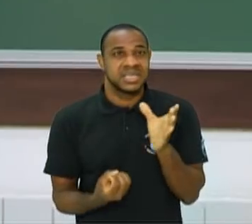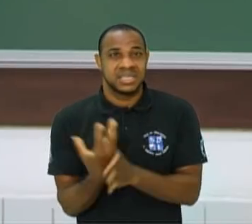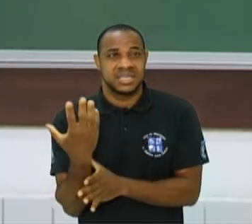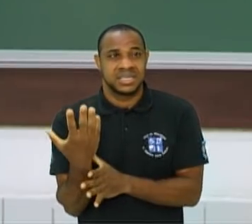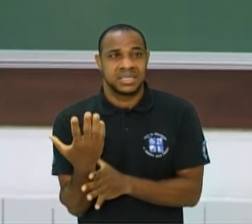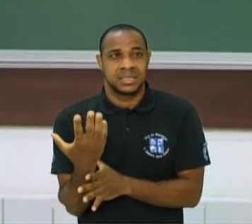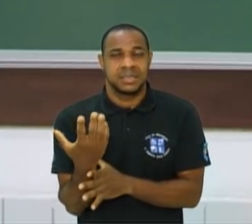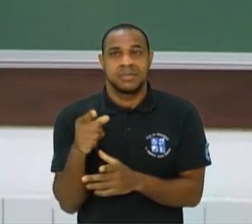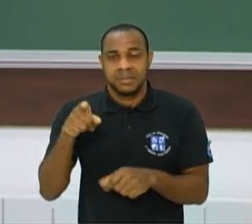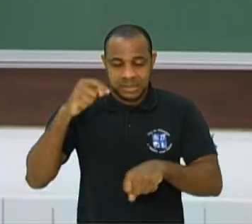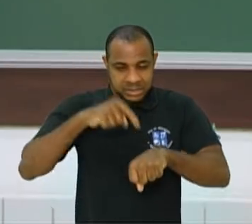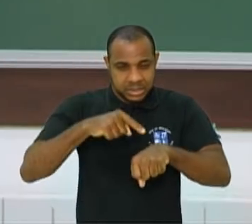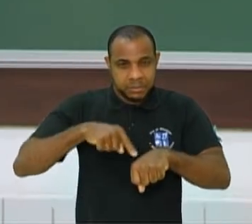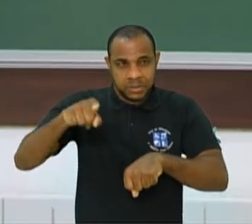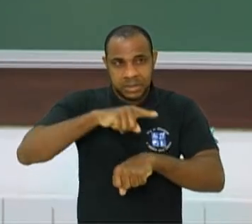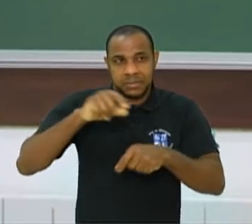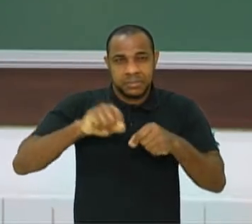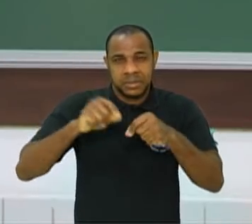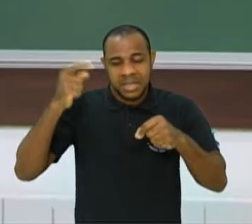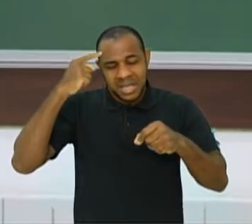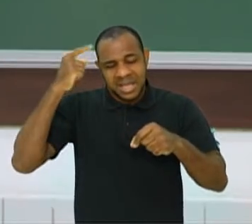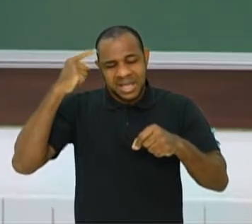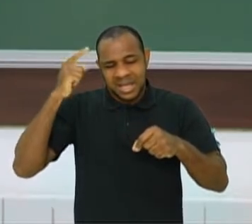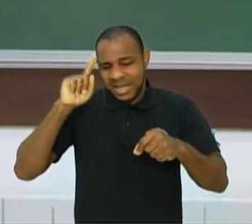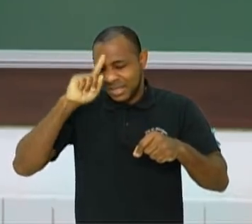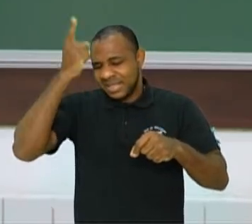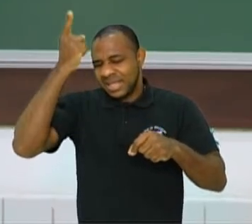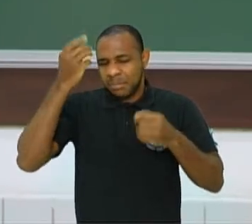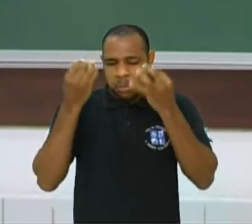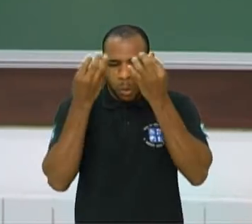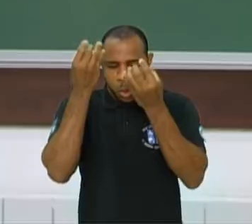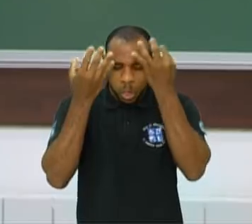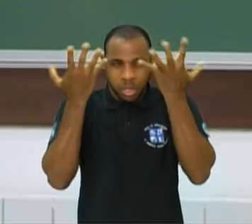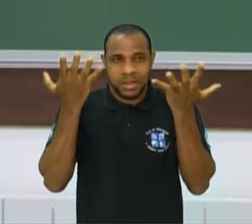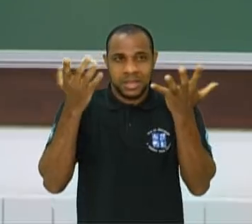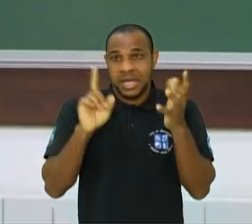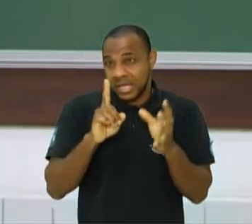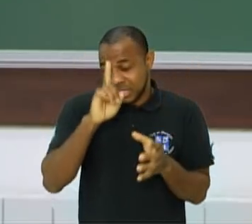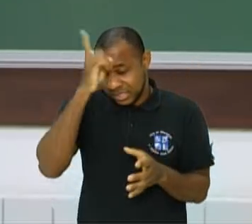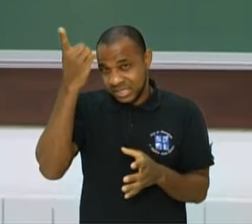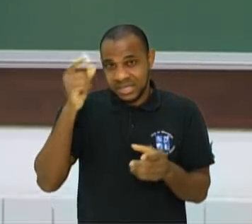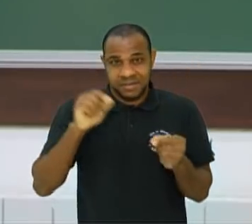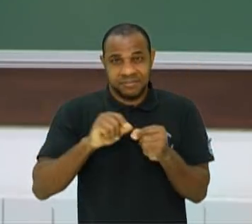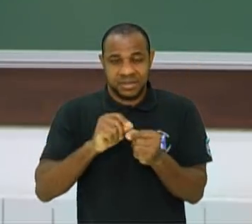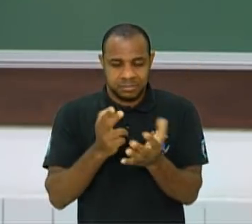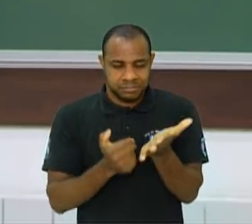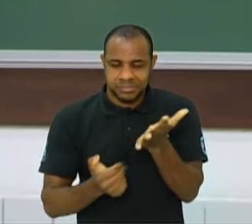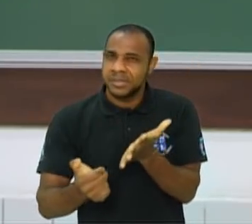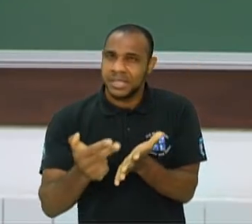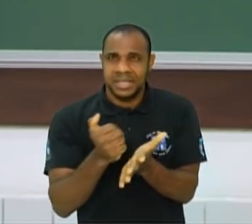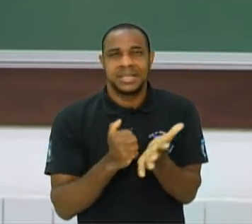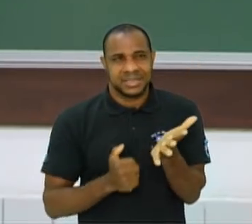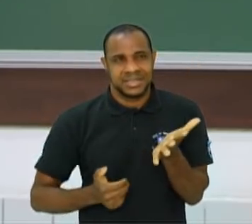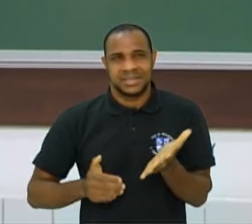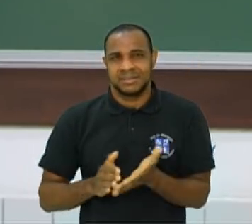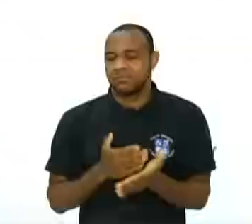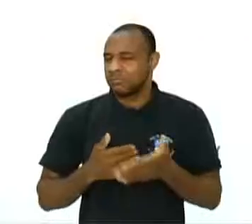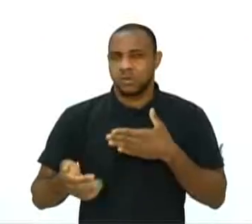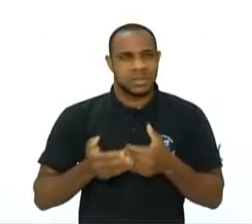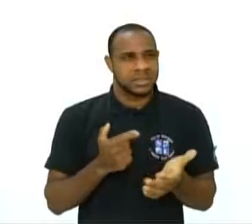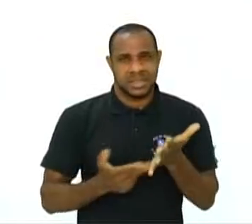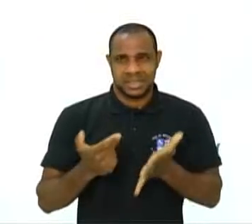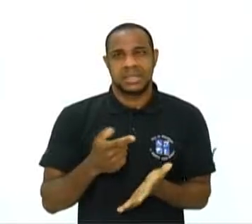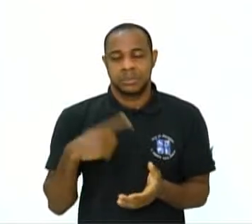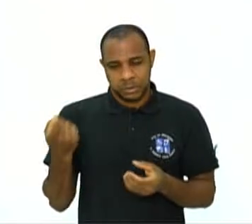vontade. Esse é o tempo para vocês deixarem as ideias aí borbulhando e criar, tá bom? Que nem a prof fez com a flora que aflorou em mim.